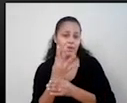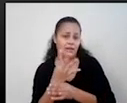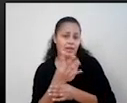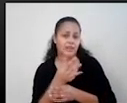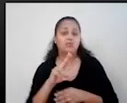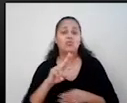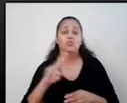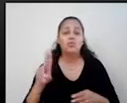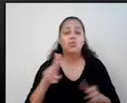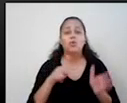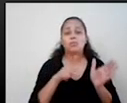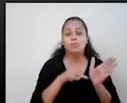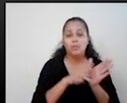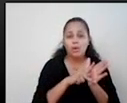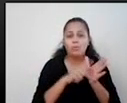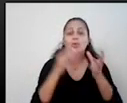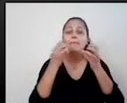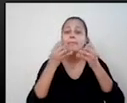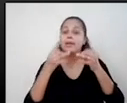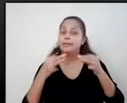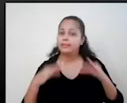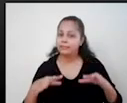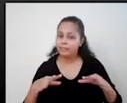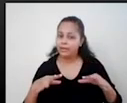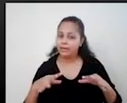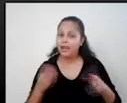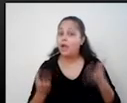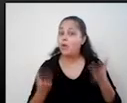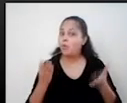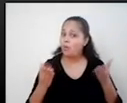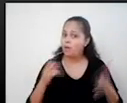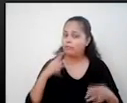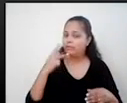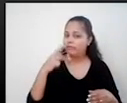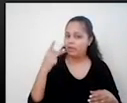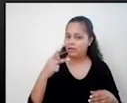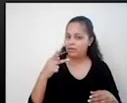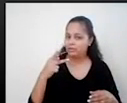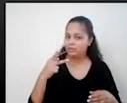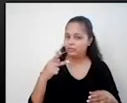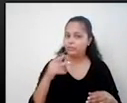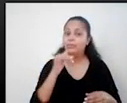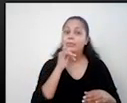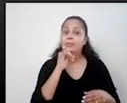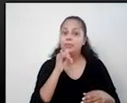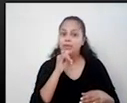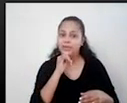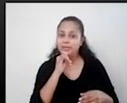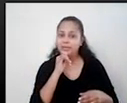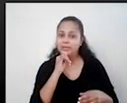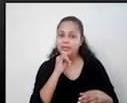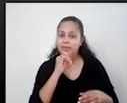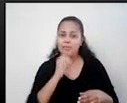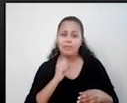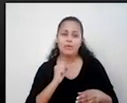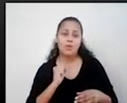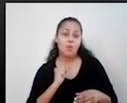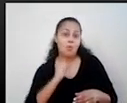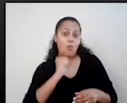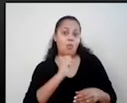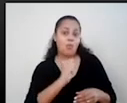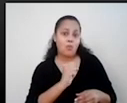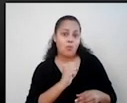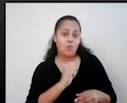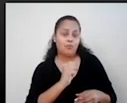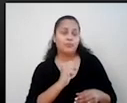geralmente um nome próprio ou alguma coisa assim, para explicar de qual que eu estou falando. Por exemplo, olha essa frase. O super-herói, meu sujeito,